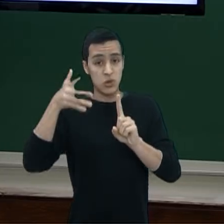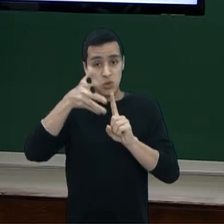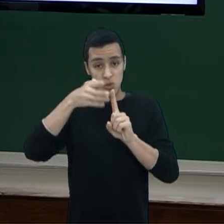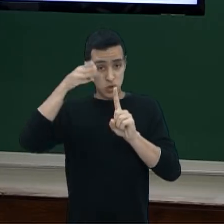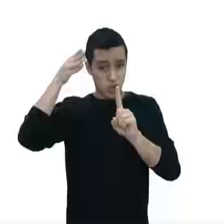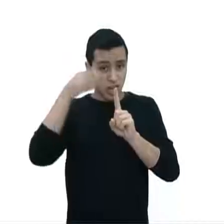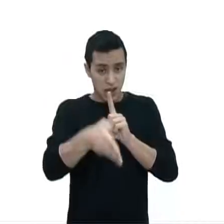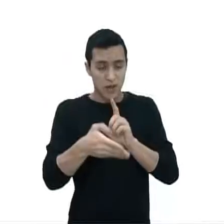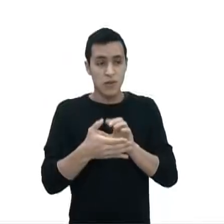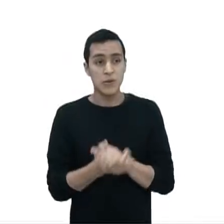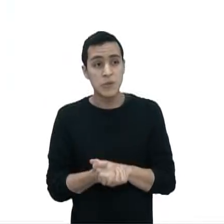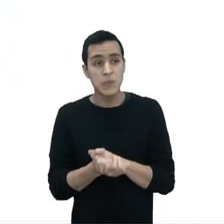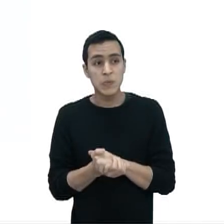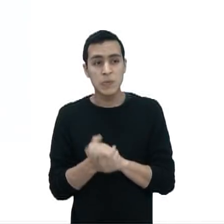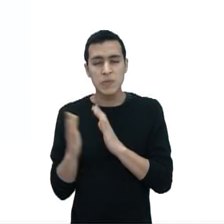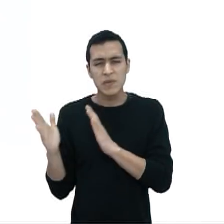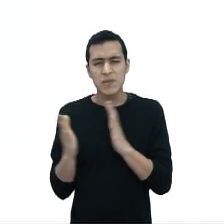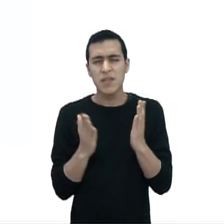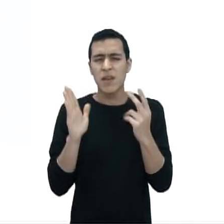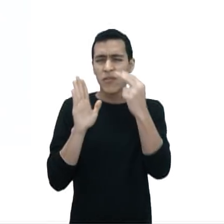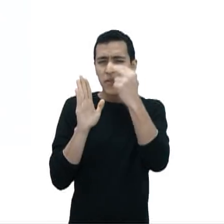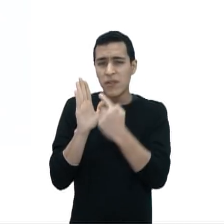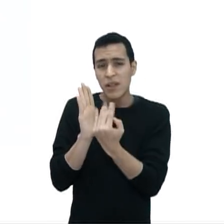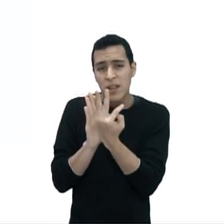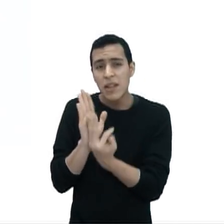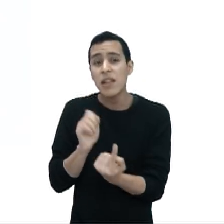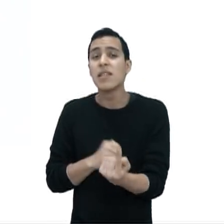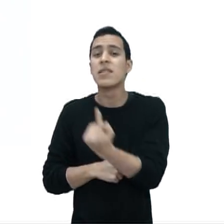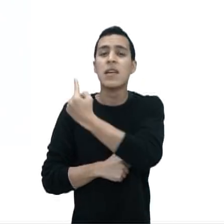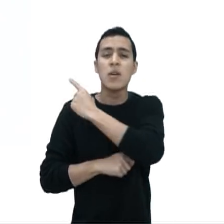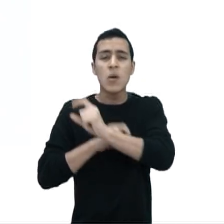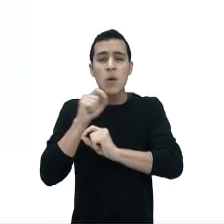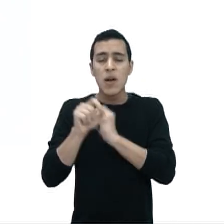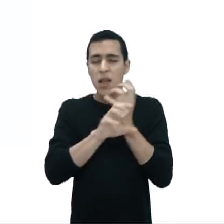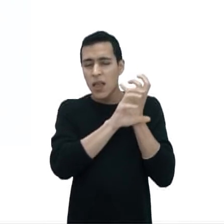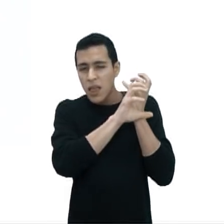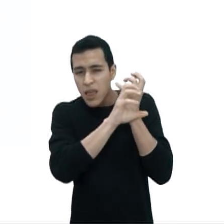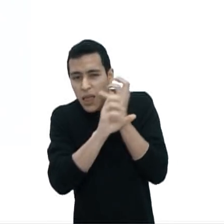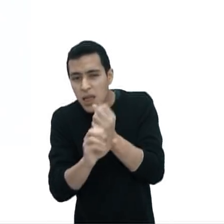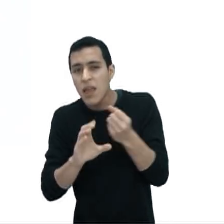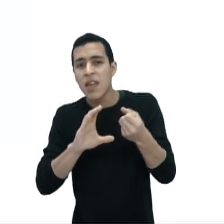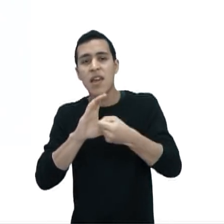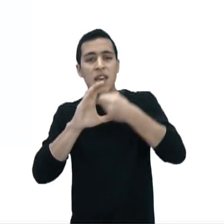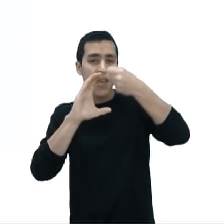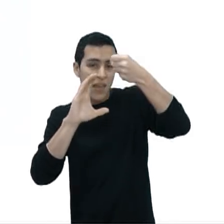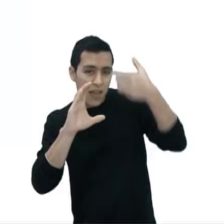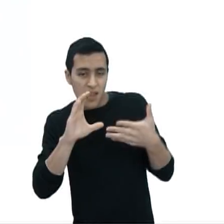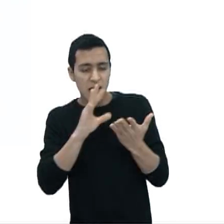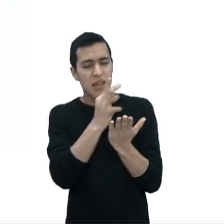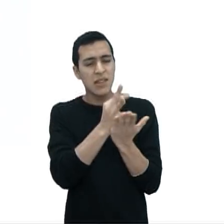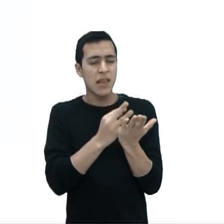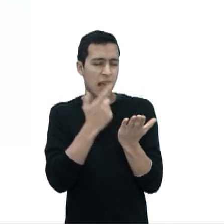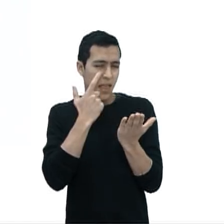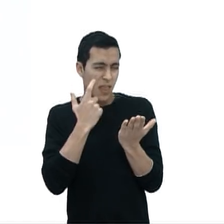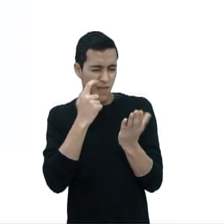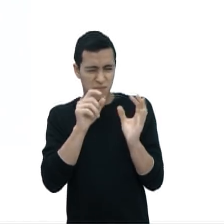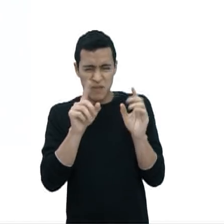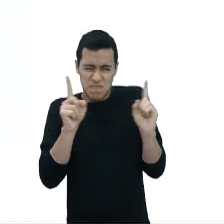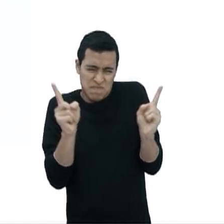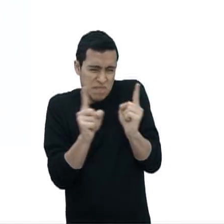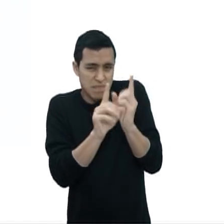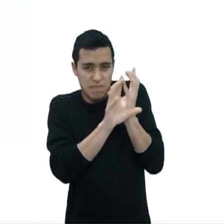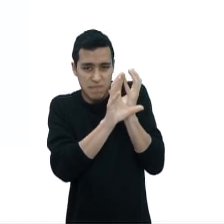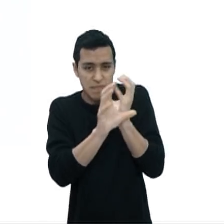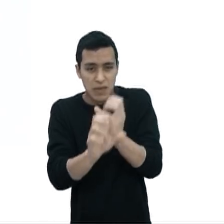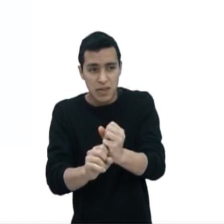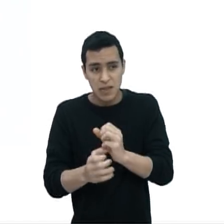aqui, pessoal, um texto que eu vou ler junto com vocês aqui para a gente retomar, né, as características do texto dramático, uma breve retomada. Então